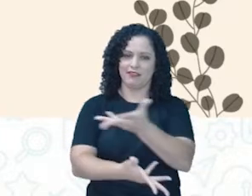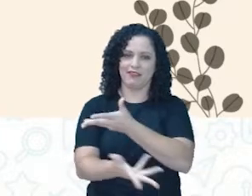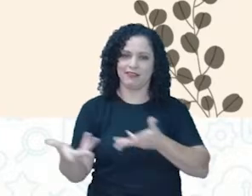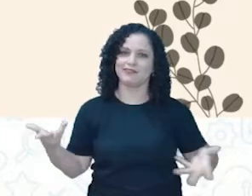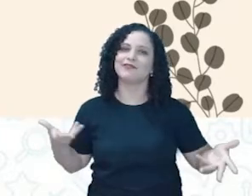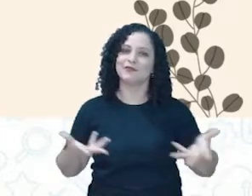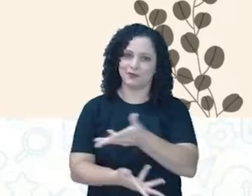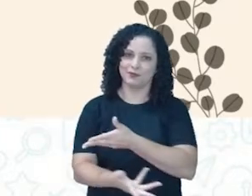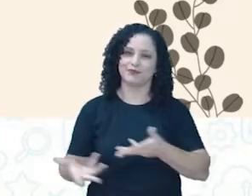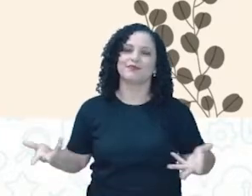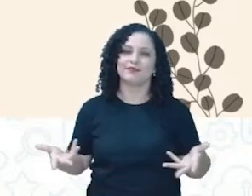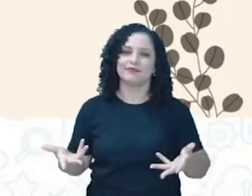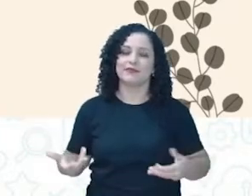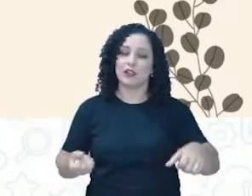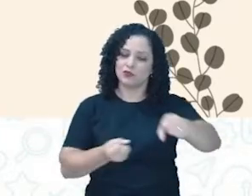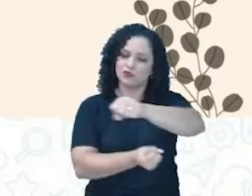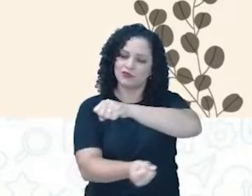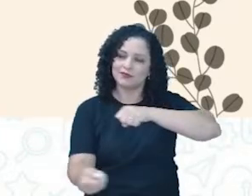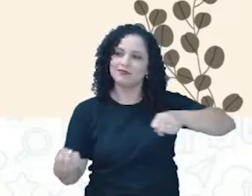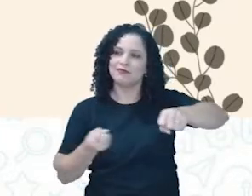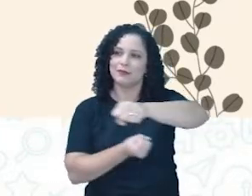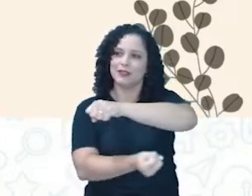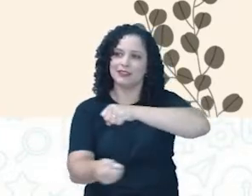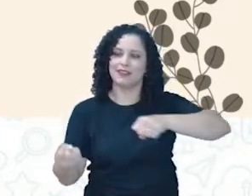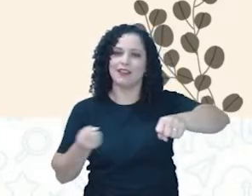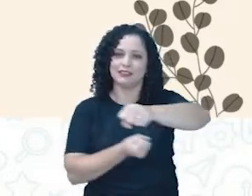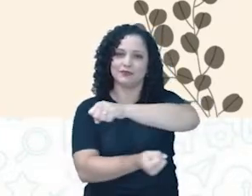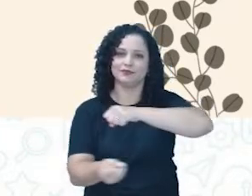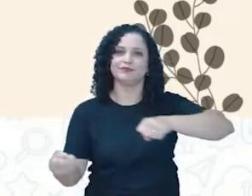essa questão aí da sustentabilidade?